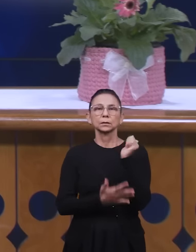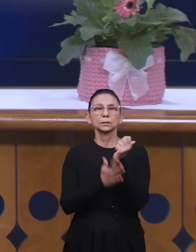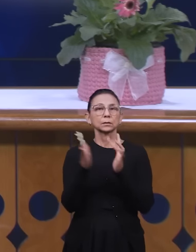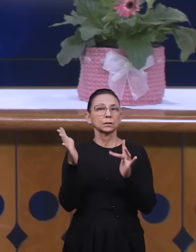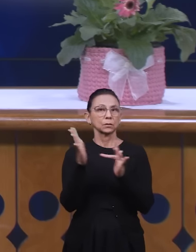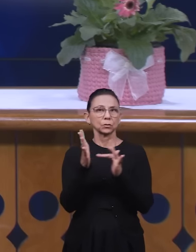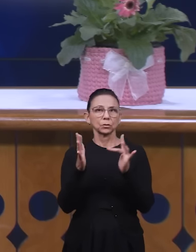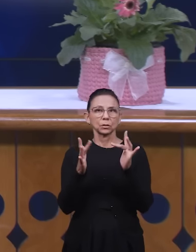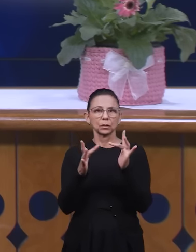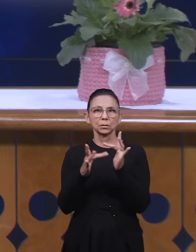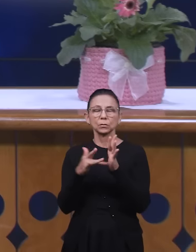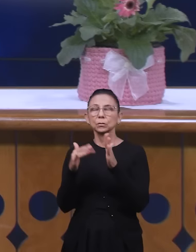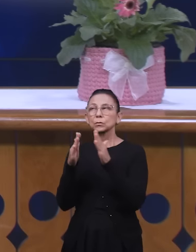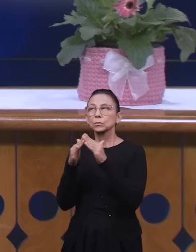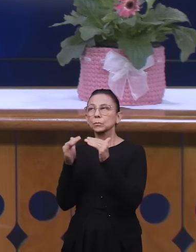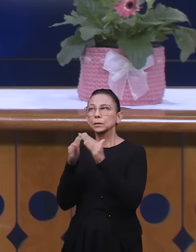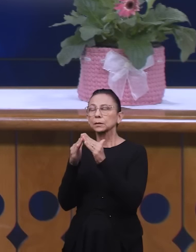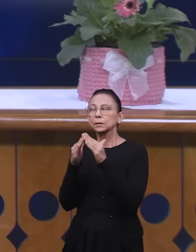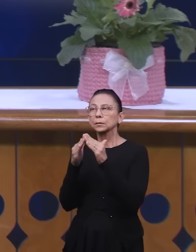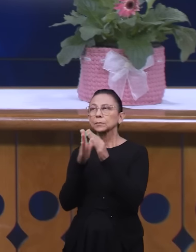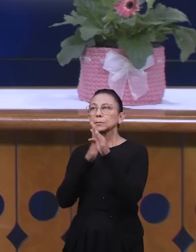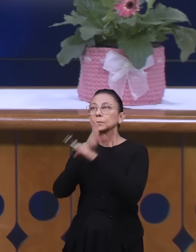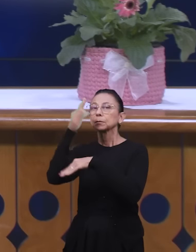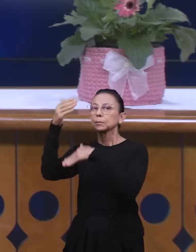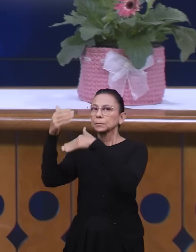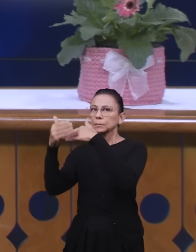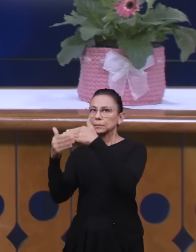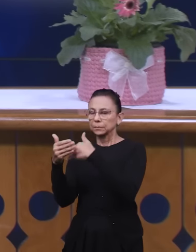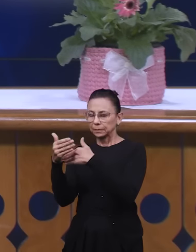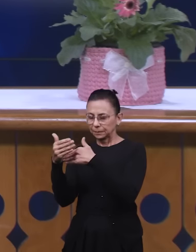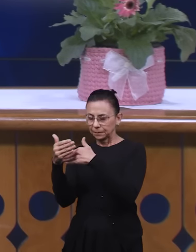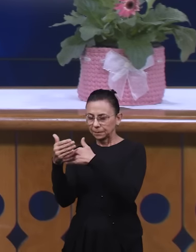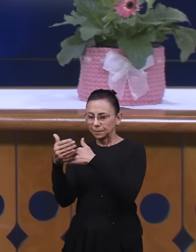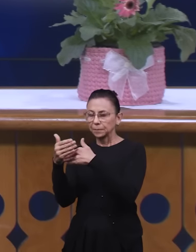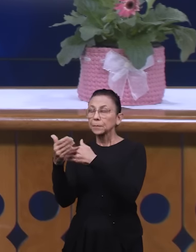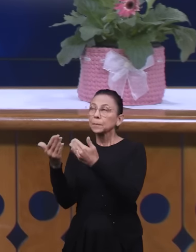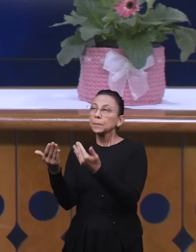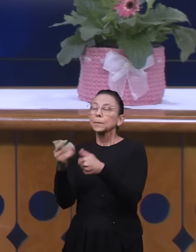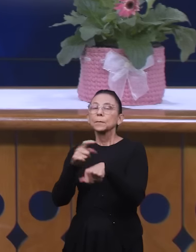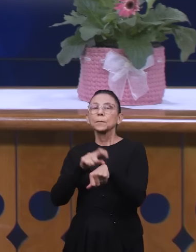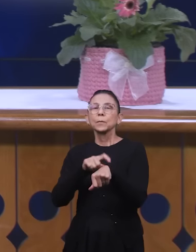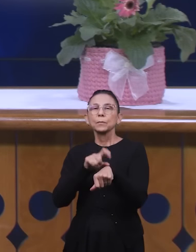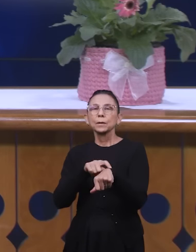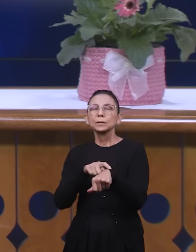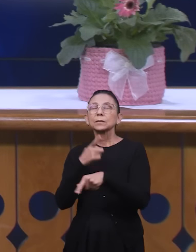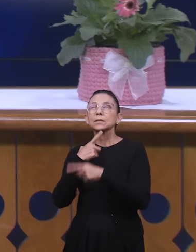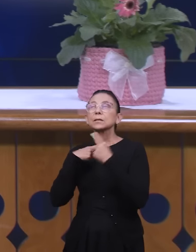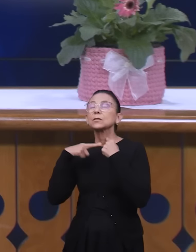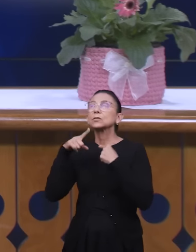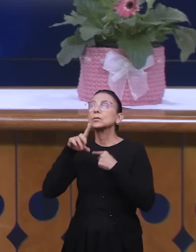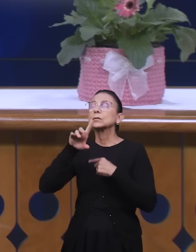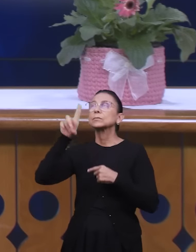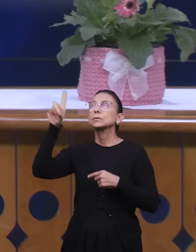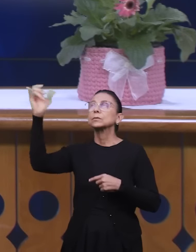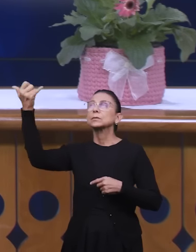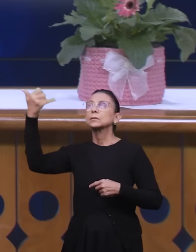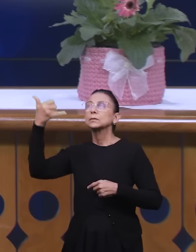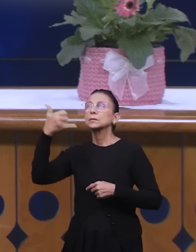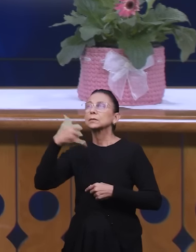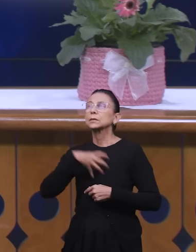Jesus. Suplicamos, Senhor Deus, o acesso à Tua presença, para que nesta hora nós possamos ouvir a